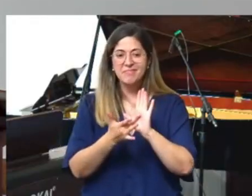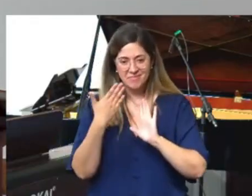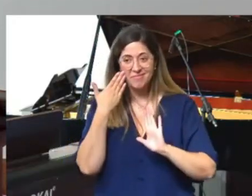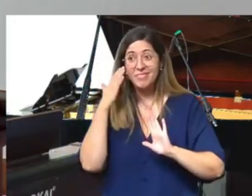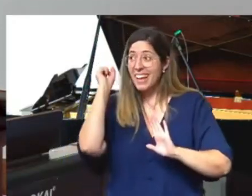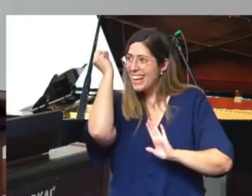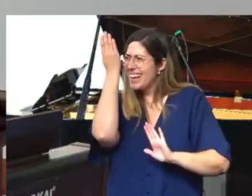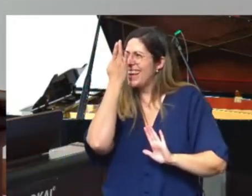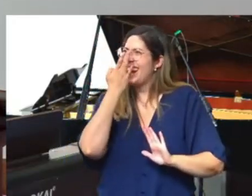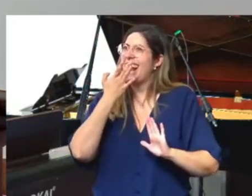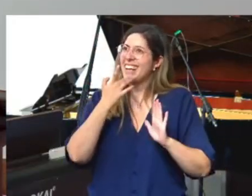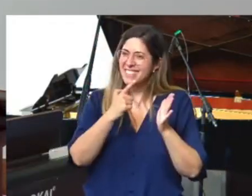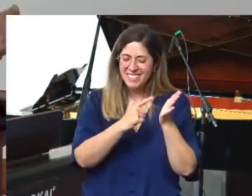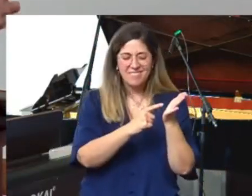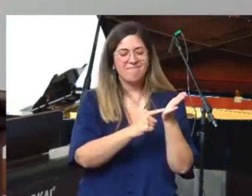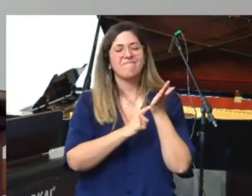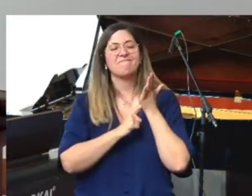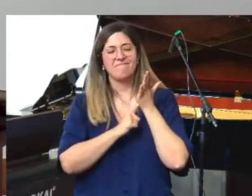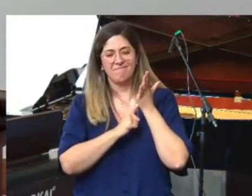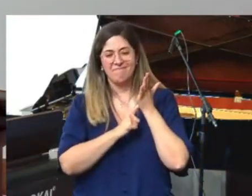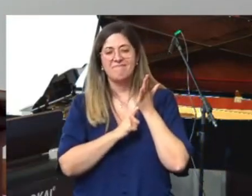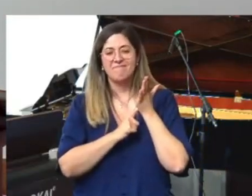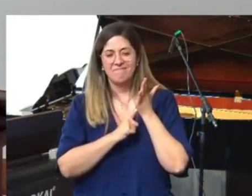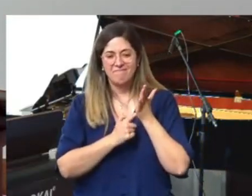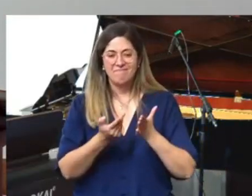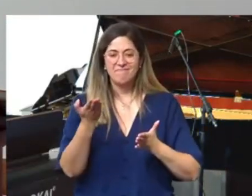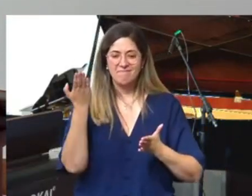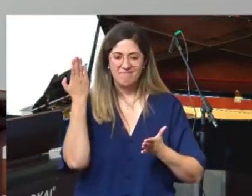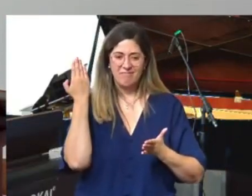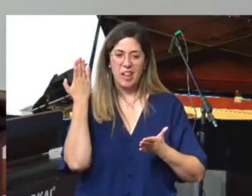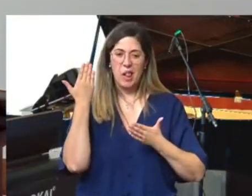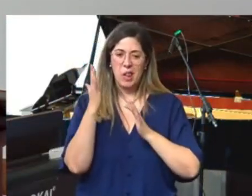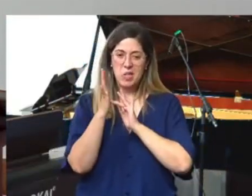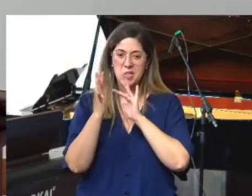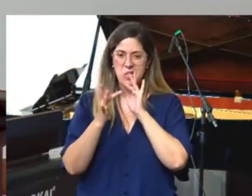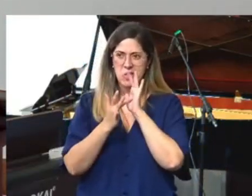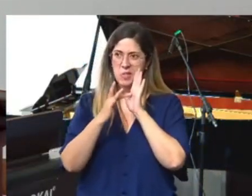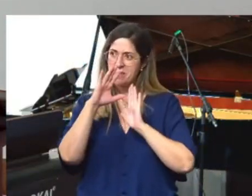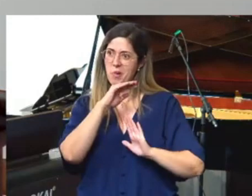graça de Deus se manifestou no passado, na obra de Cristo.